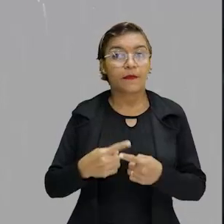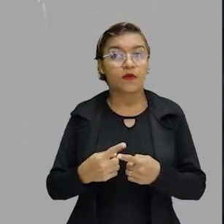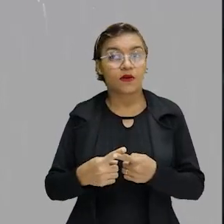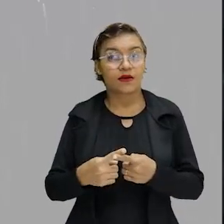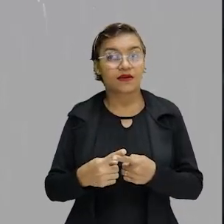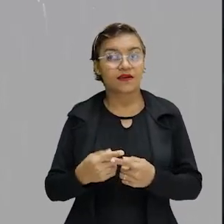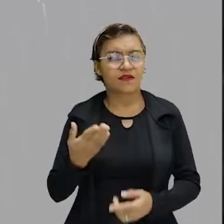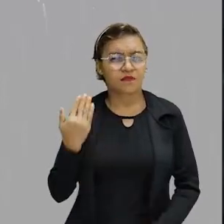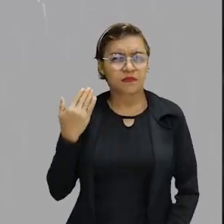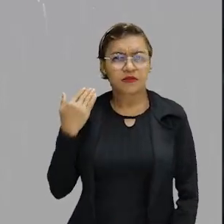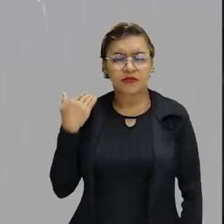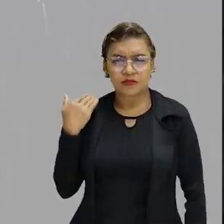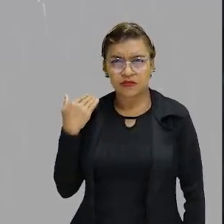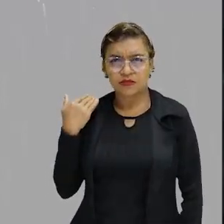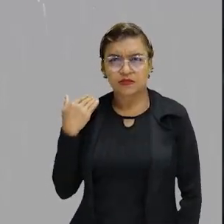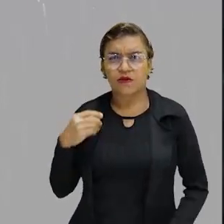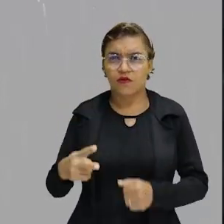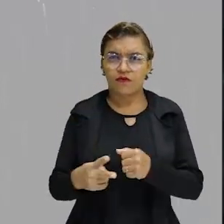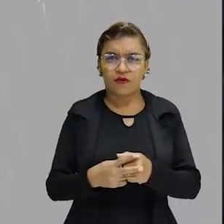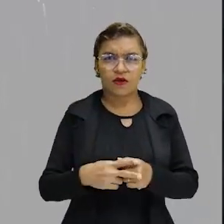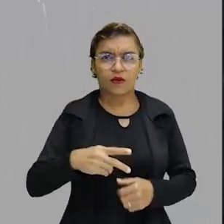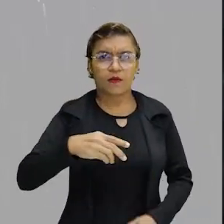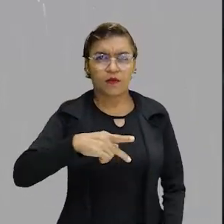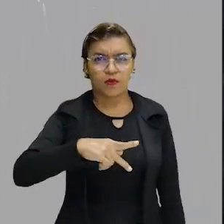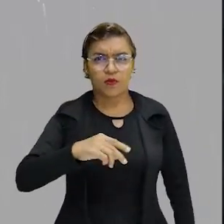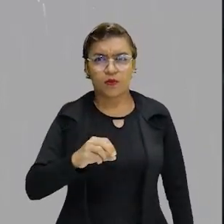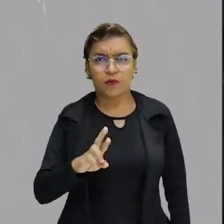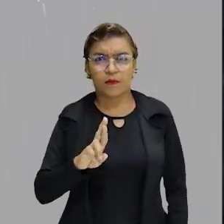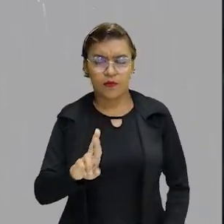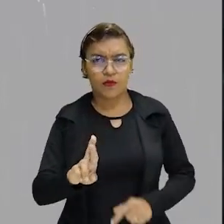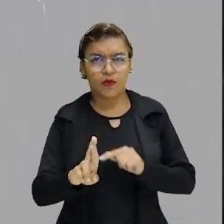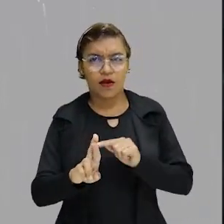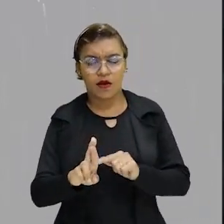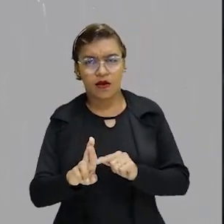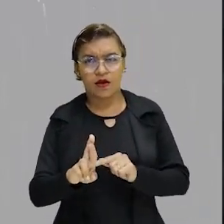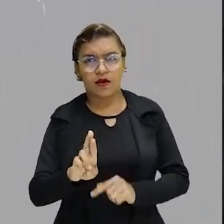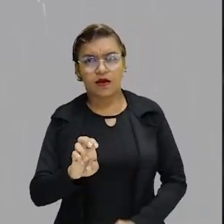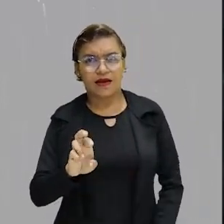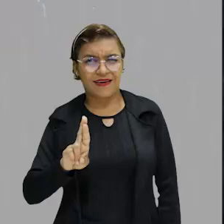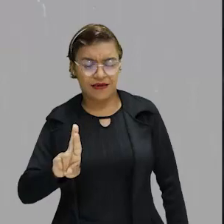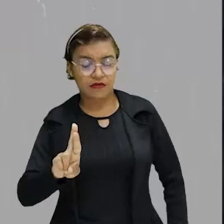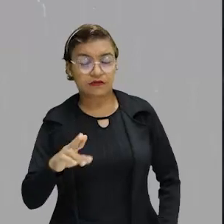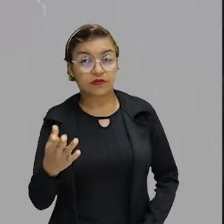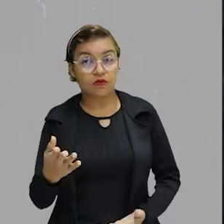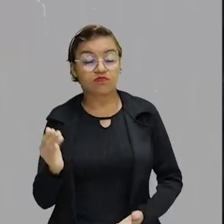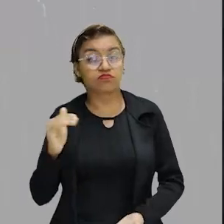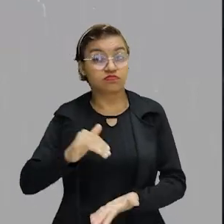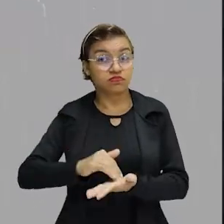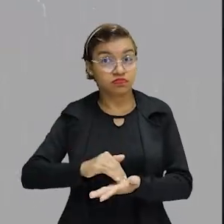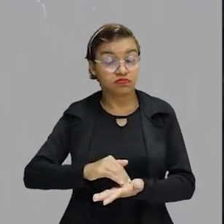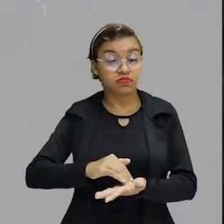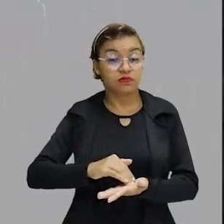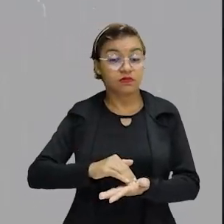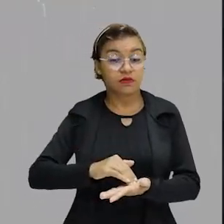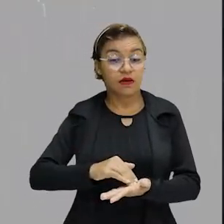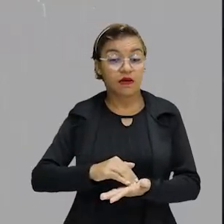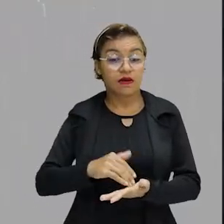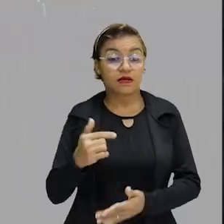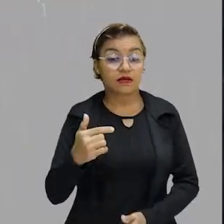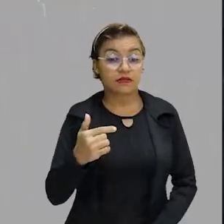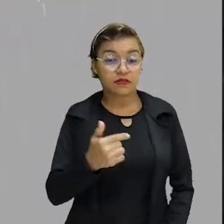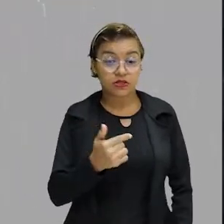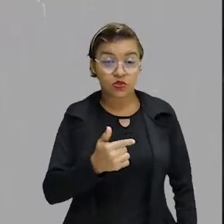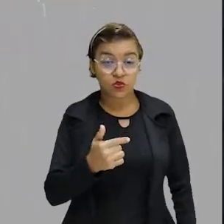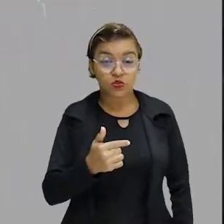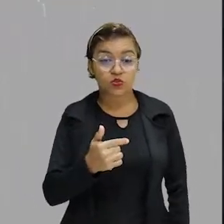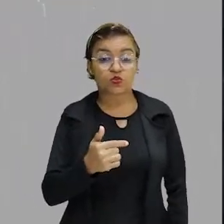verbo pôr, ele vinha do verbo poer. Por isso, todos os verbos terminados em OR pertencem à segunda conjugação. E ainda da terceira